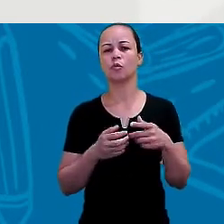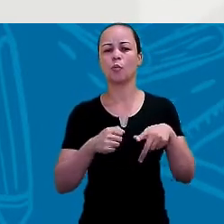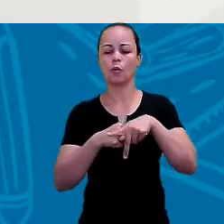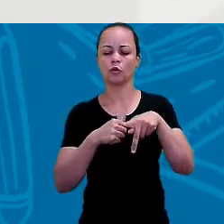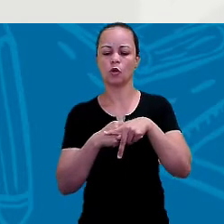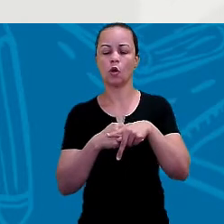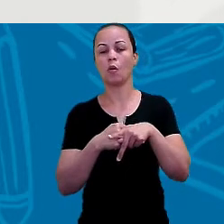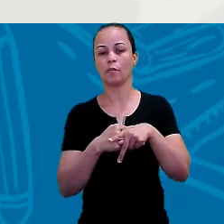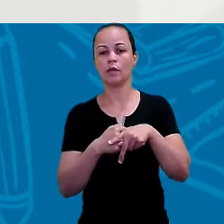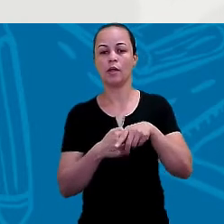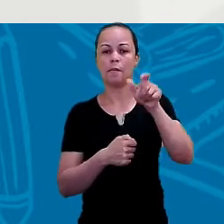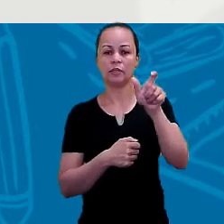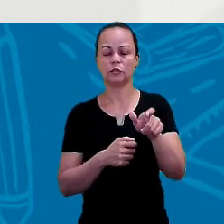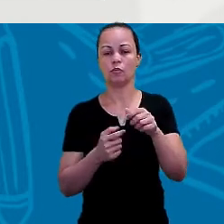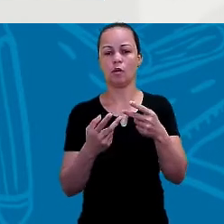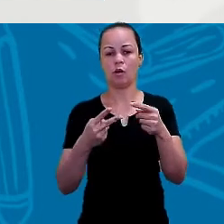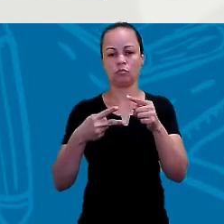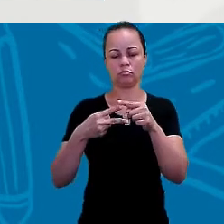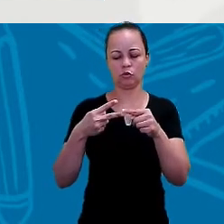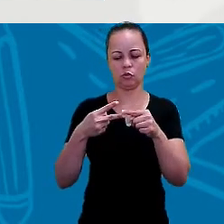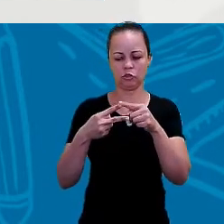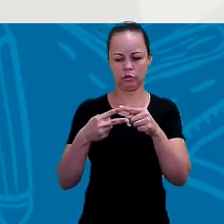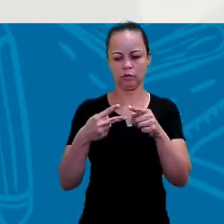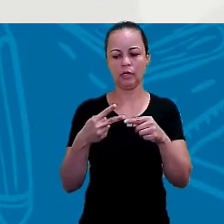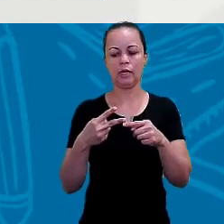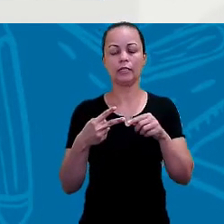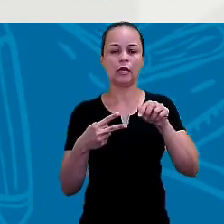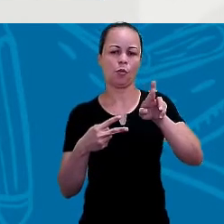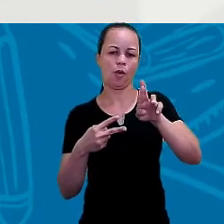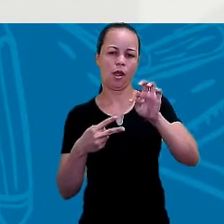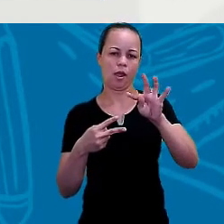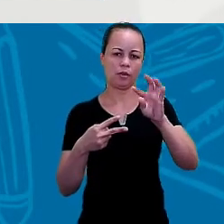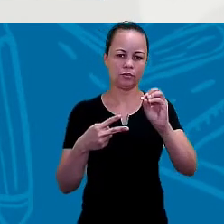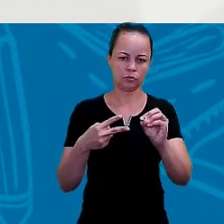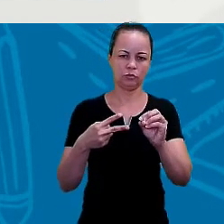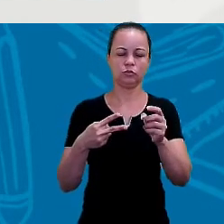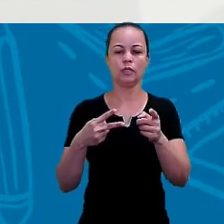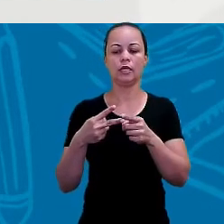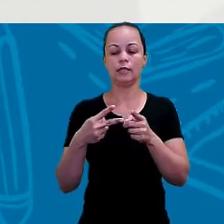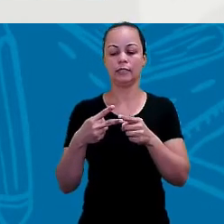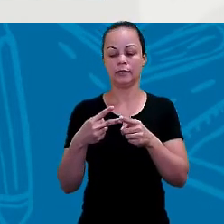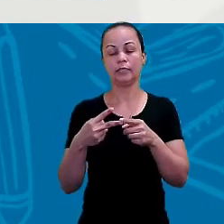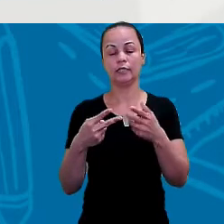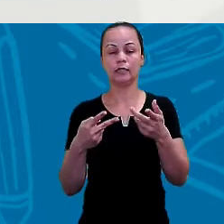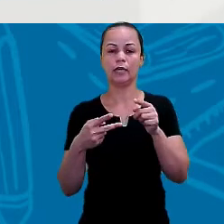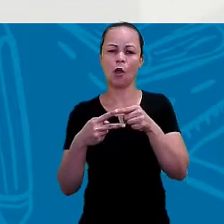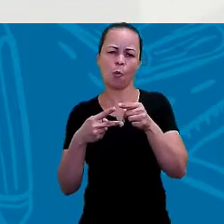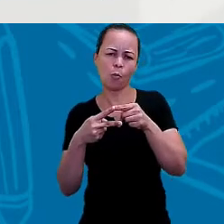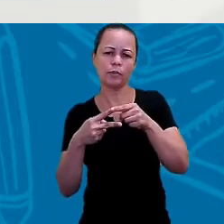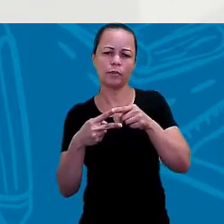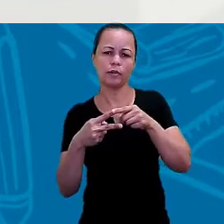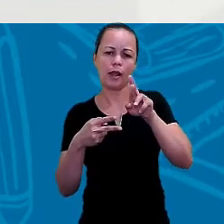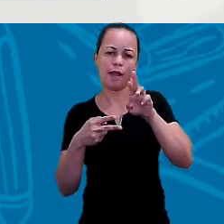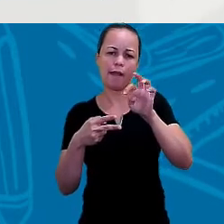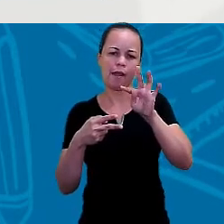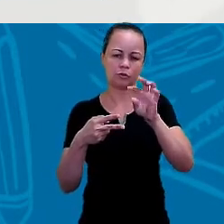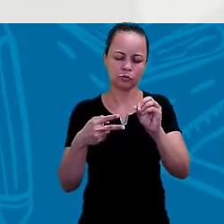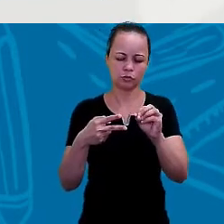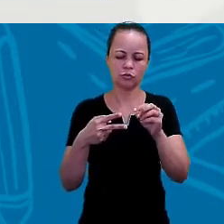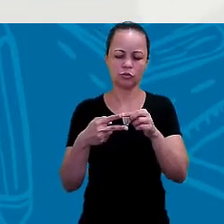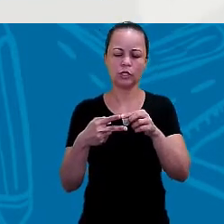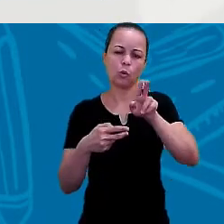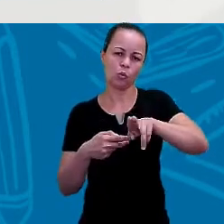dois tipos. Que é o pronome pessoal do caso reto, que é o que mais a gente usa no nosso